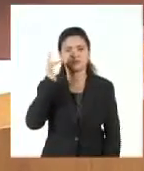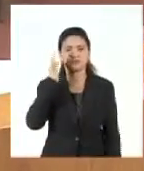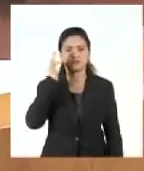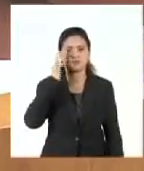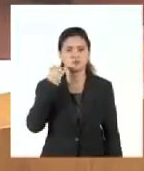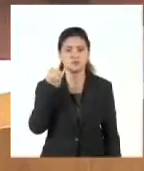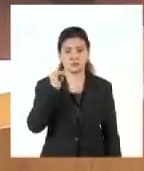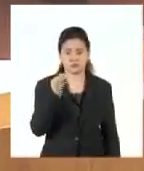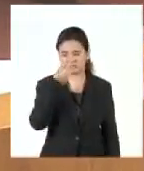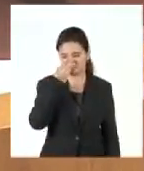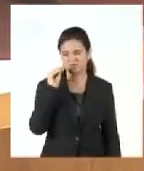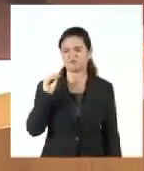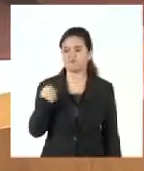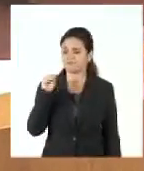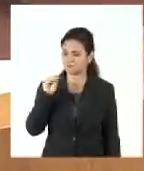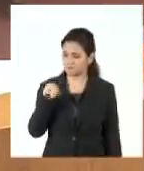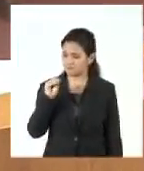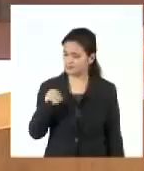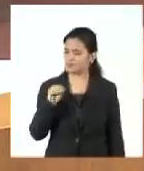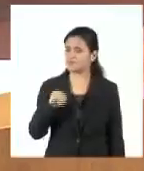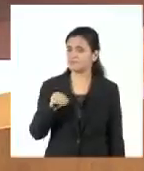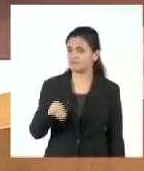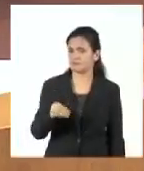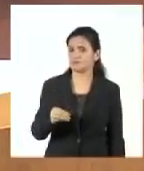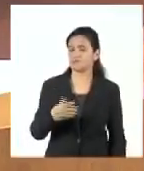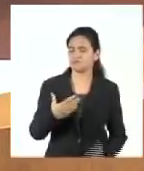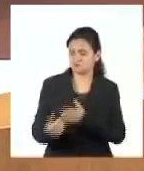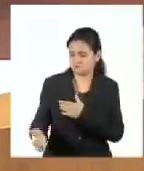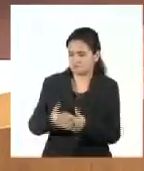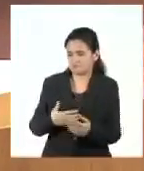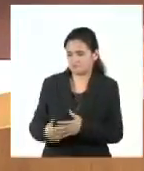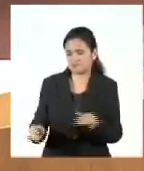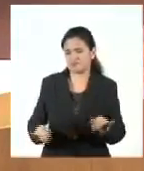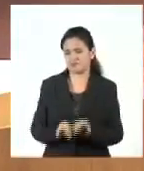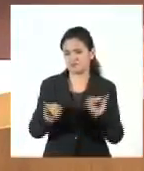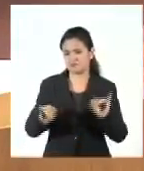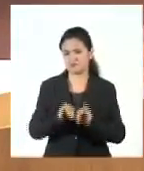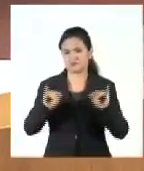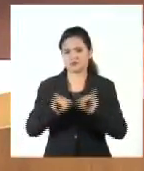Se as coisas seriam tão banais como estão